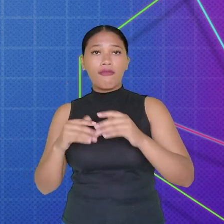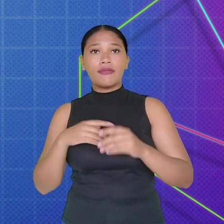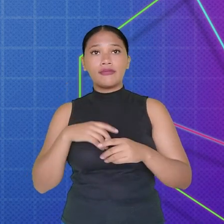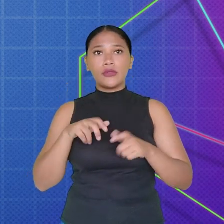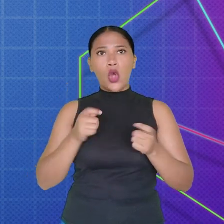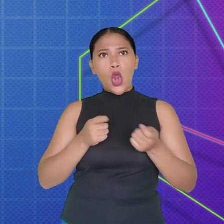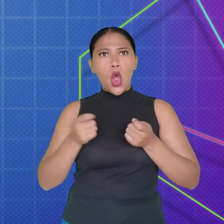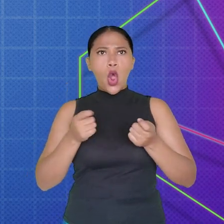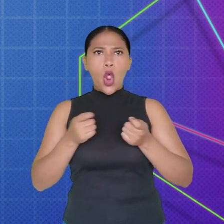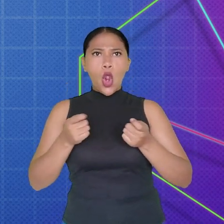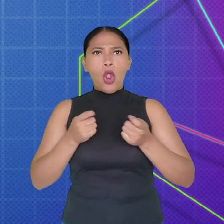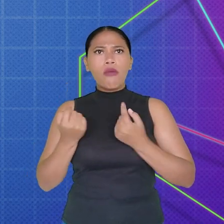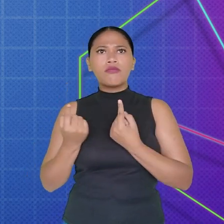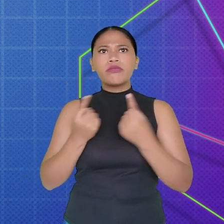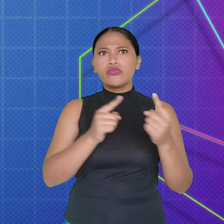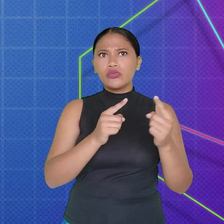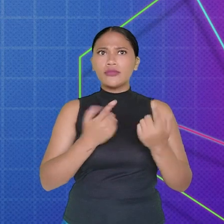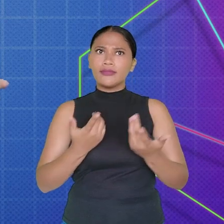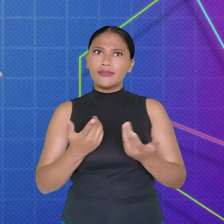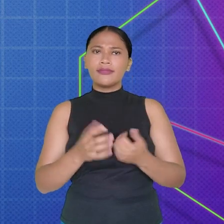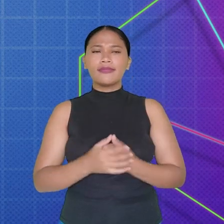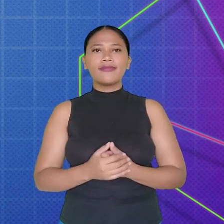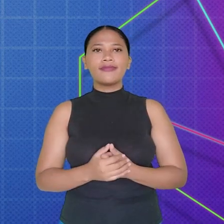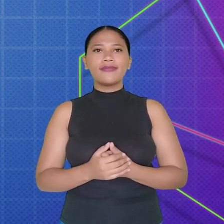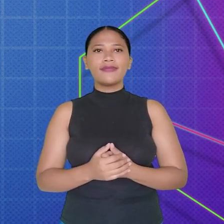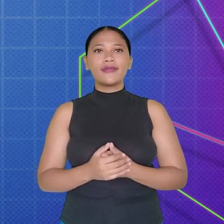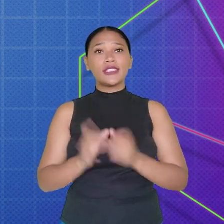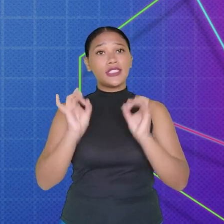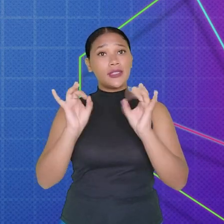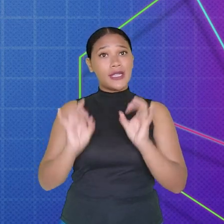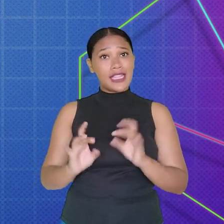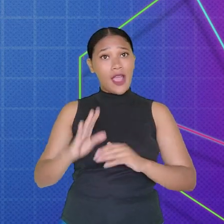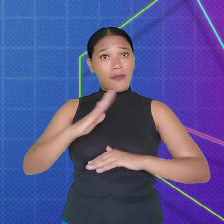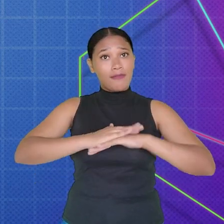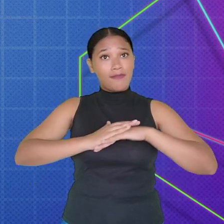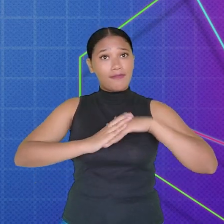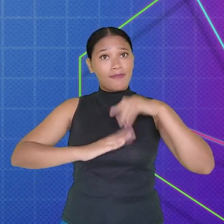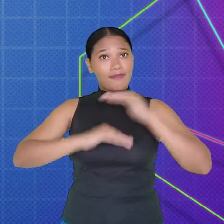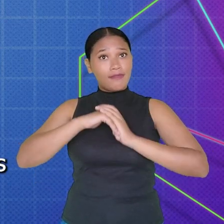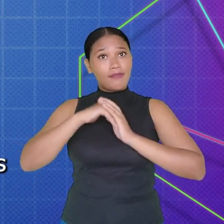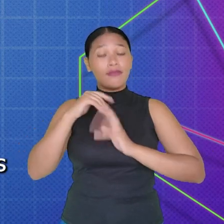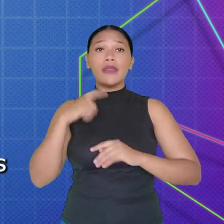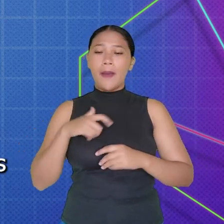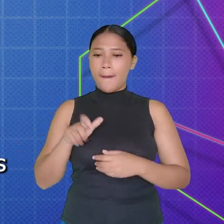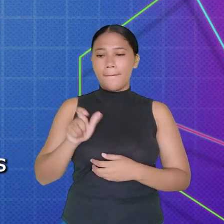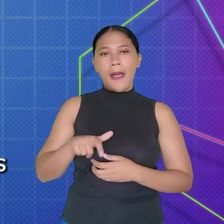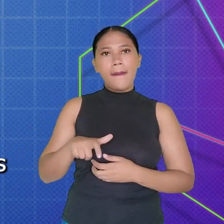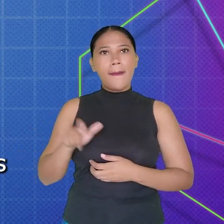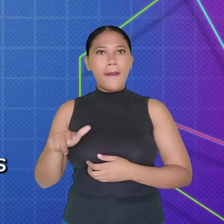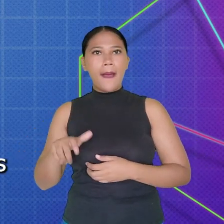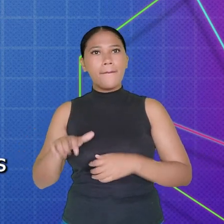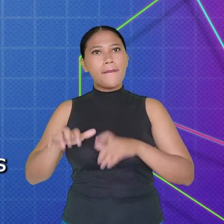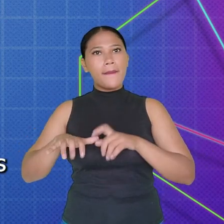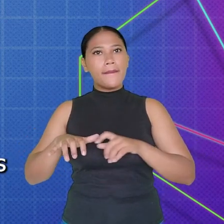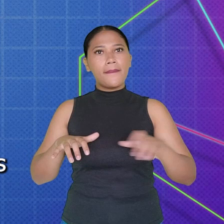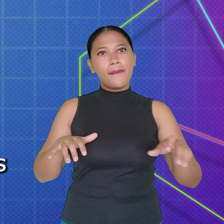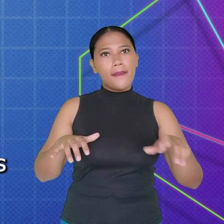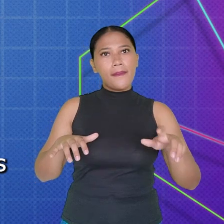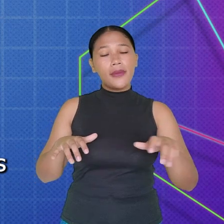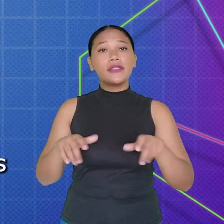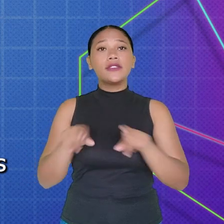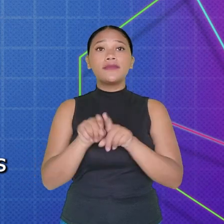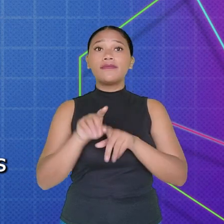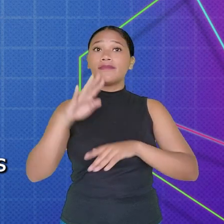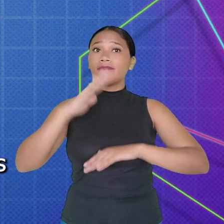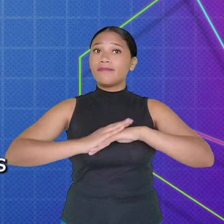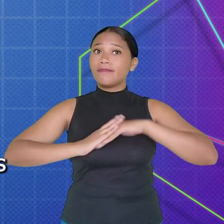evitar obstáculos e enfrentar inimigos. Habilidades especiais. As teclas de entrada também podem ser usadas para criar eventos que